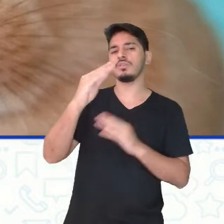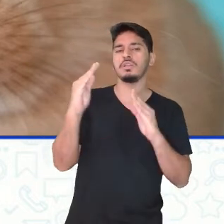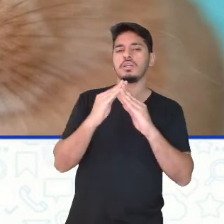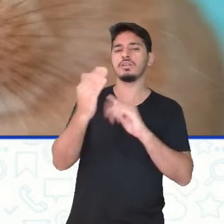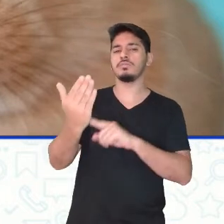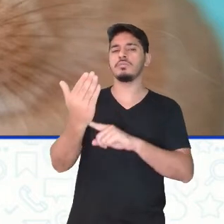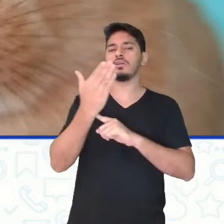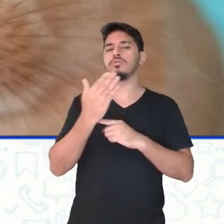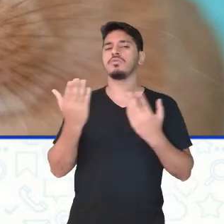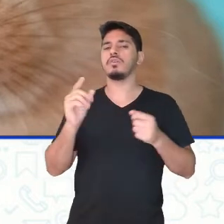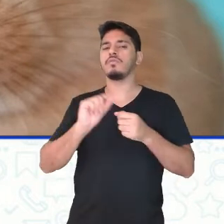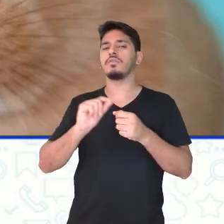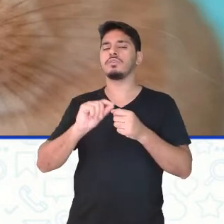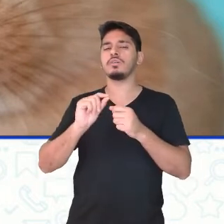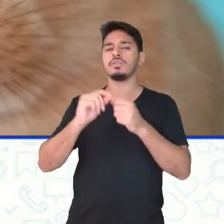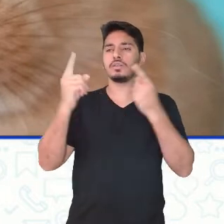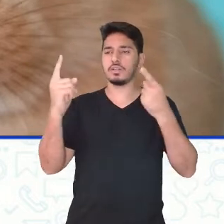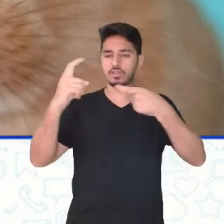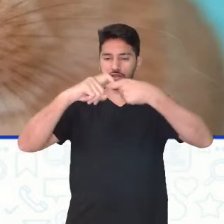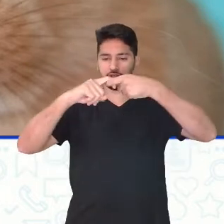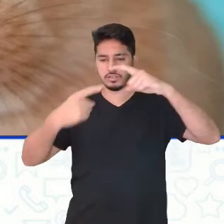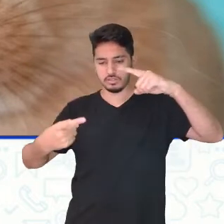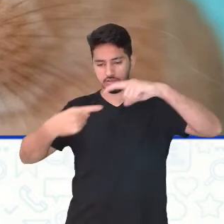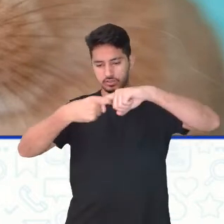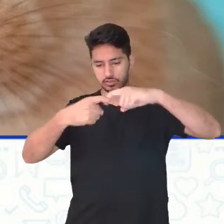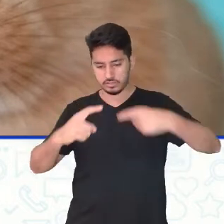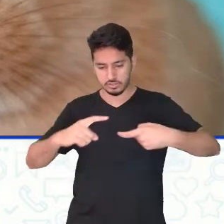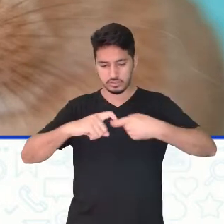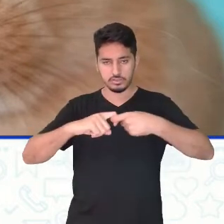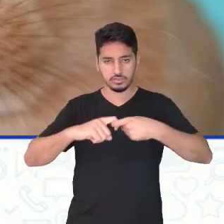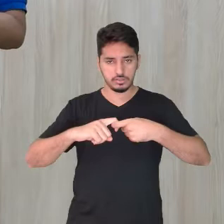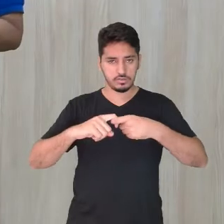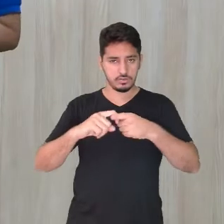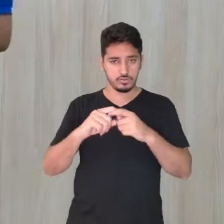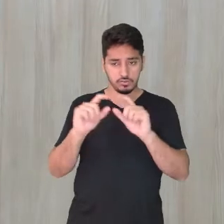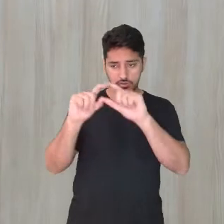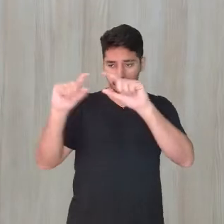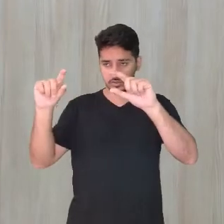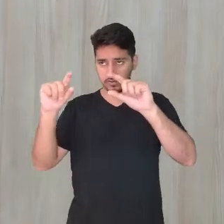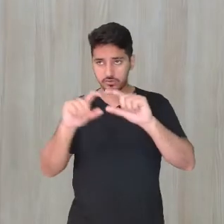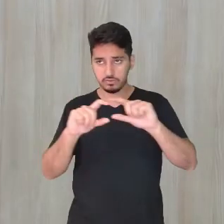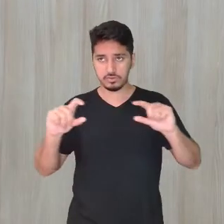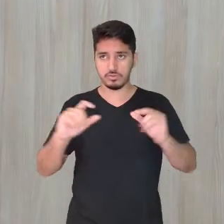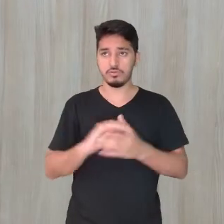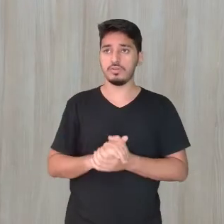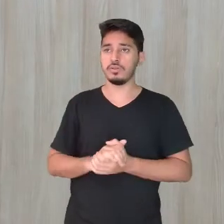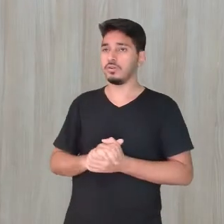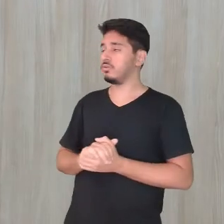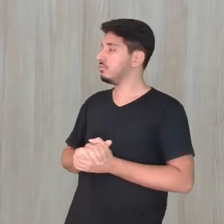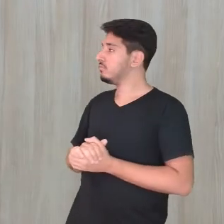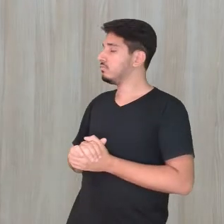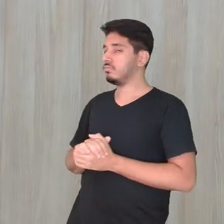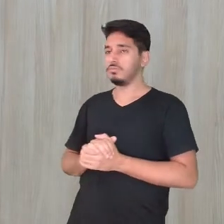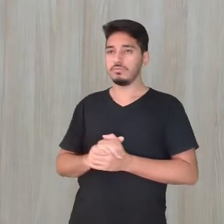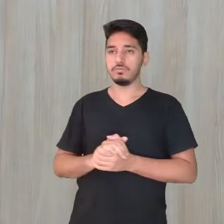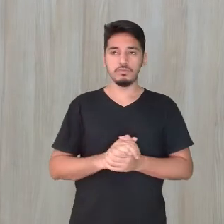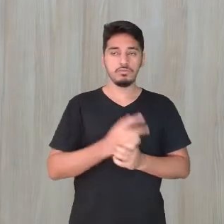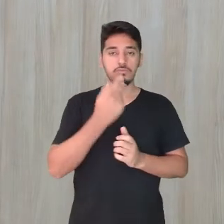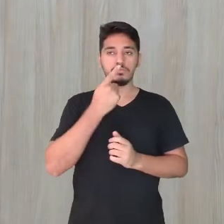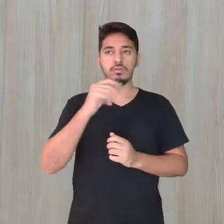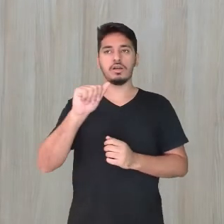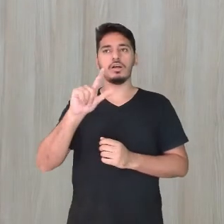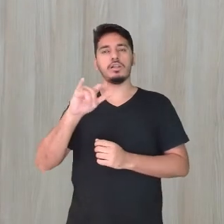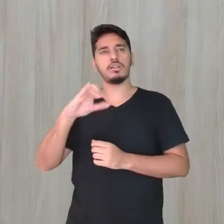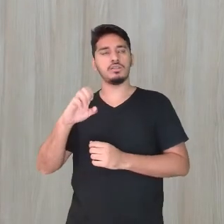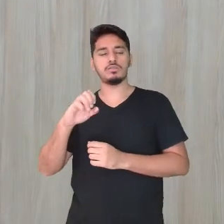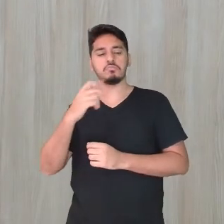me ajudem a fazer essa correlação entre o termo em destaque e a pessoa que fala. Então, quando eu digo assim, Alice